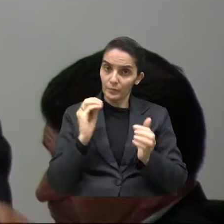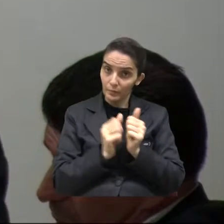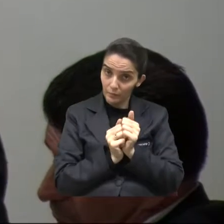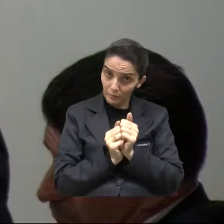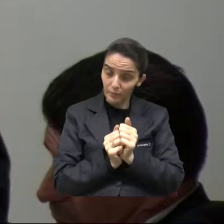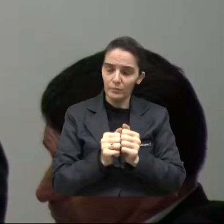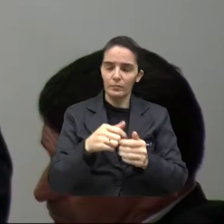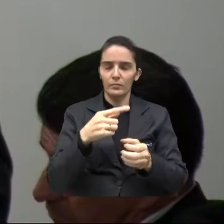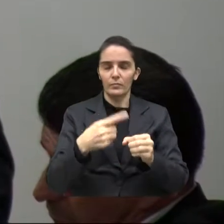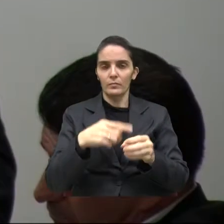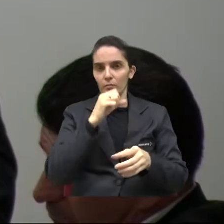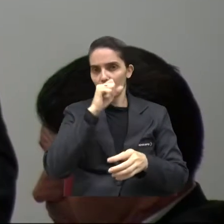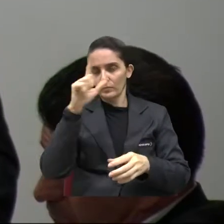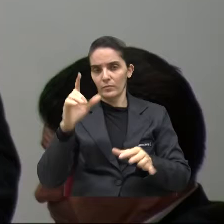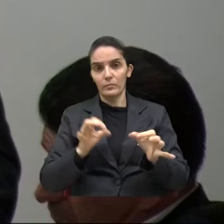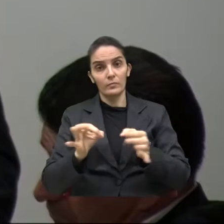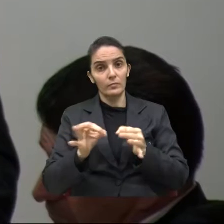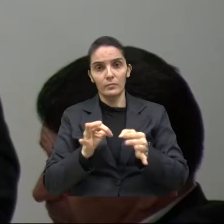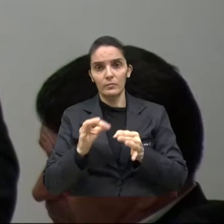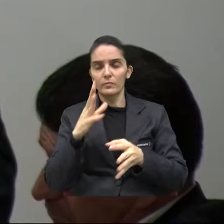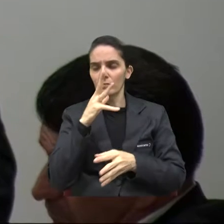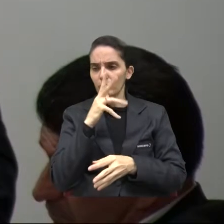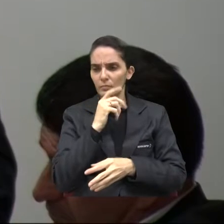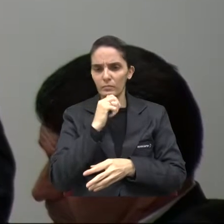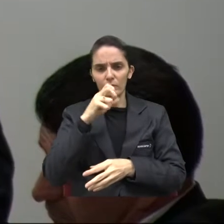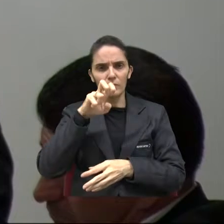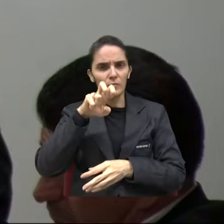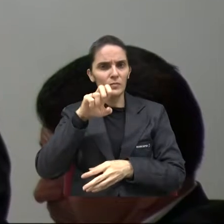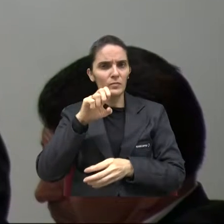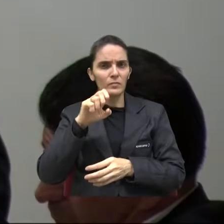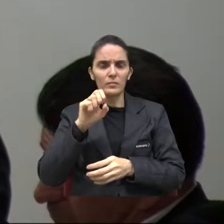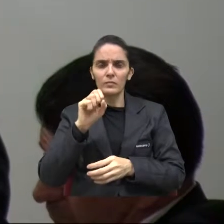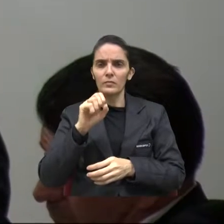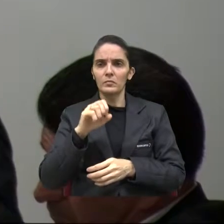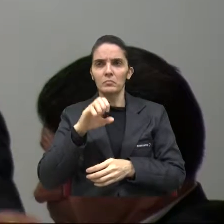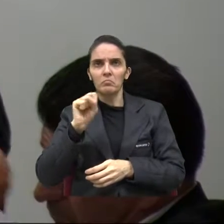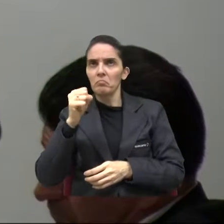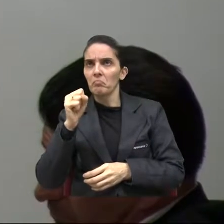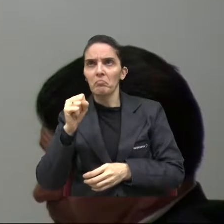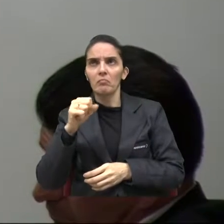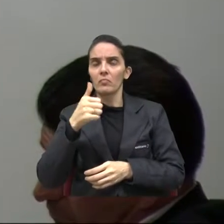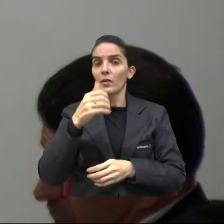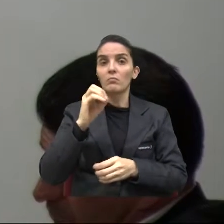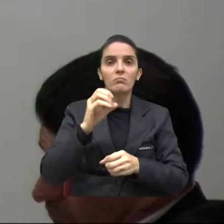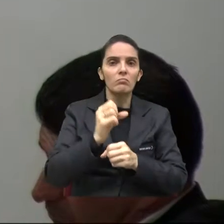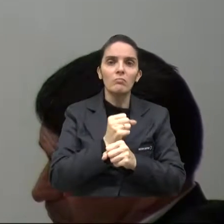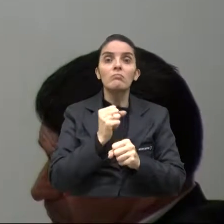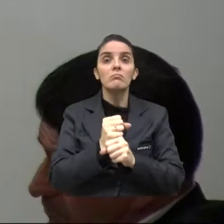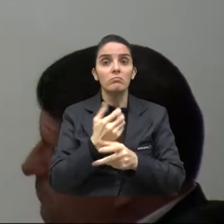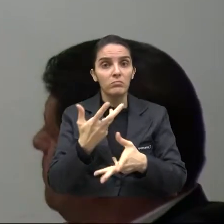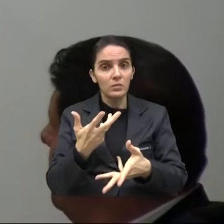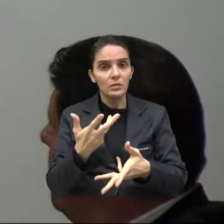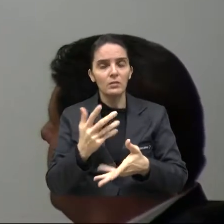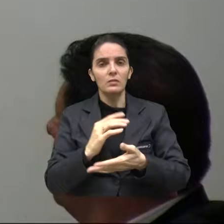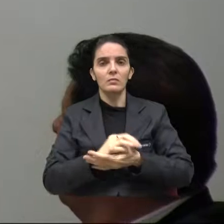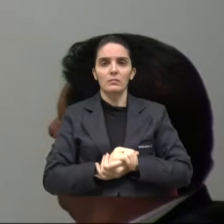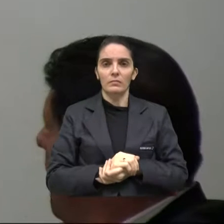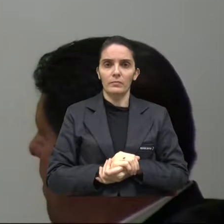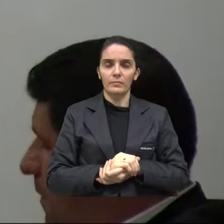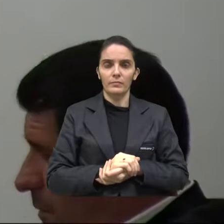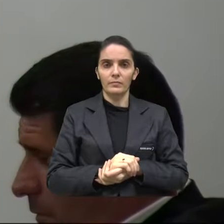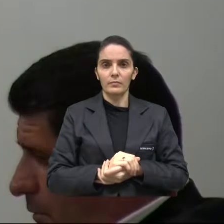projetos que demoram 5, 8, 10 anos. Eu me lembro quando, em 2001, eu fui vereador dessa